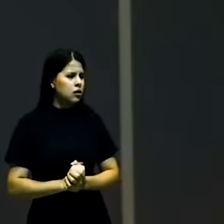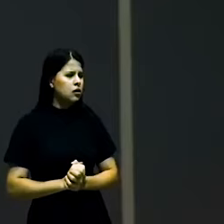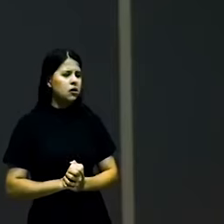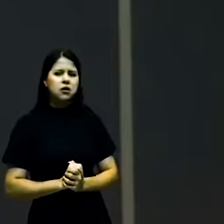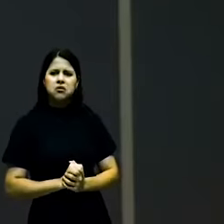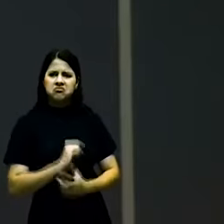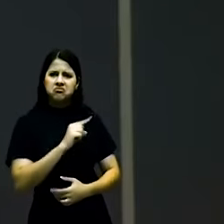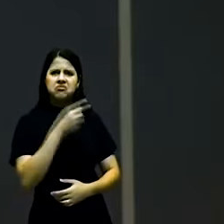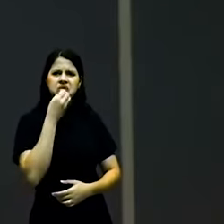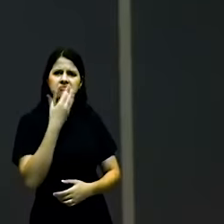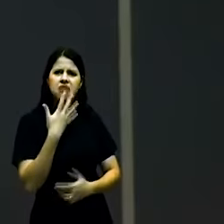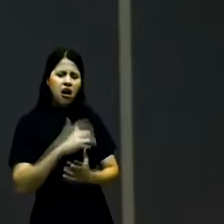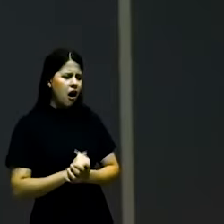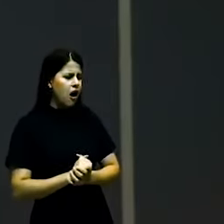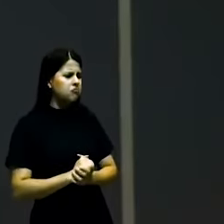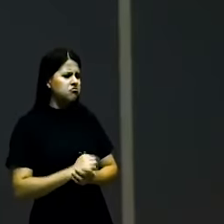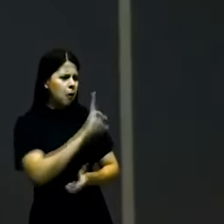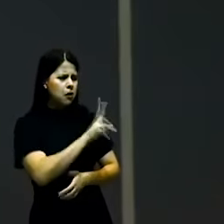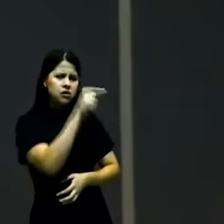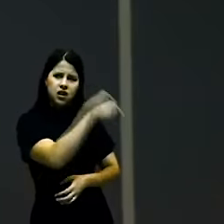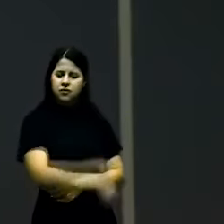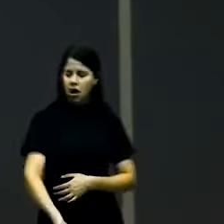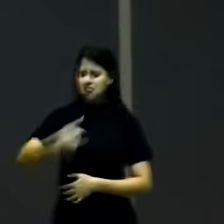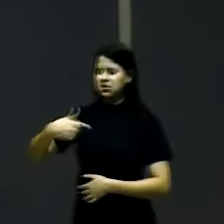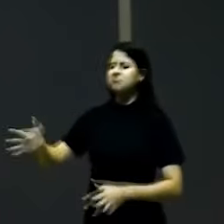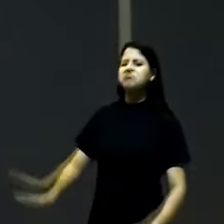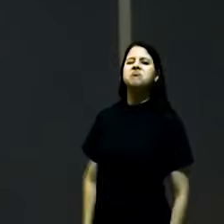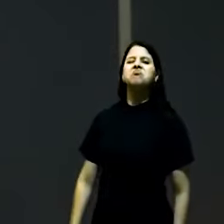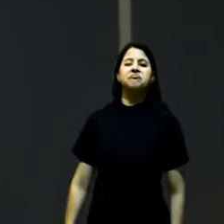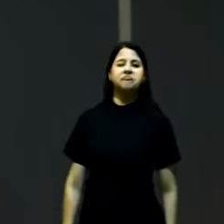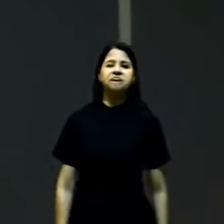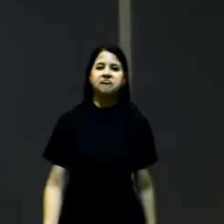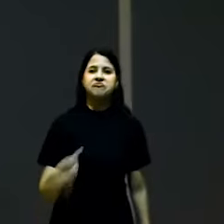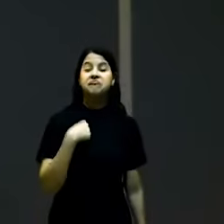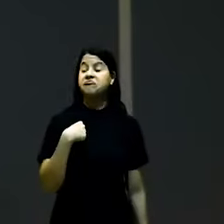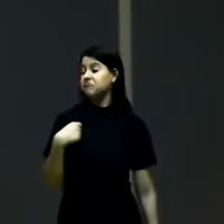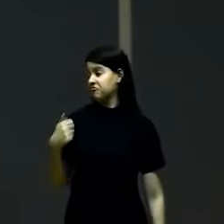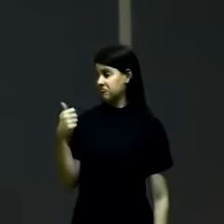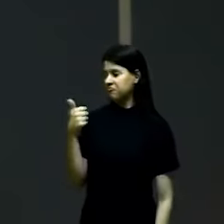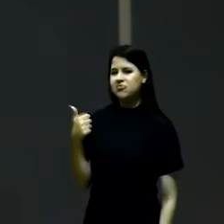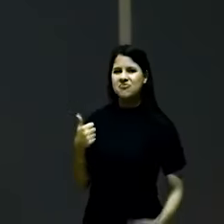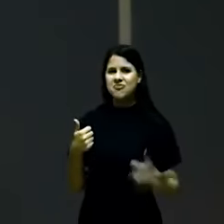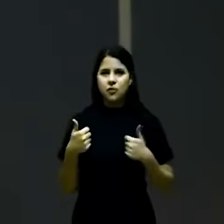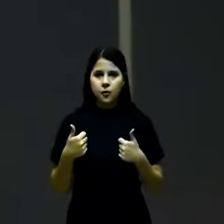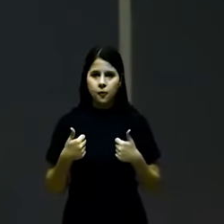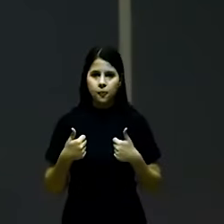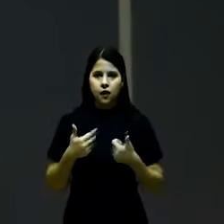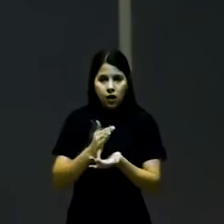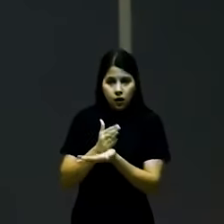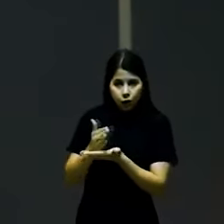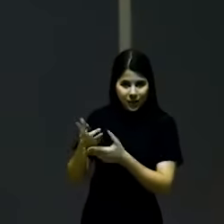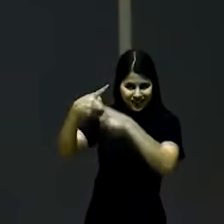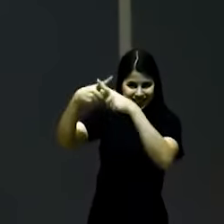não. Falei: é comigo. Não precisa de habilidade. E começamos os jogos.